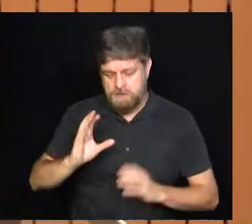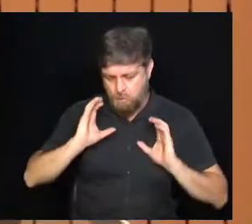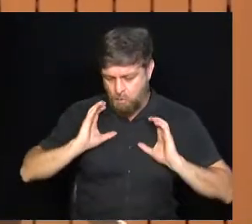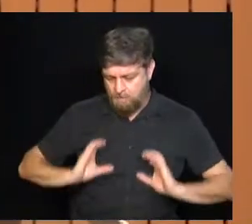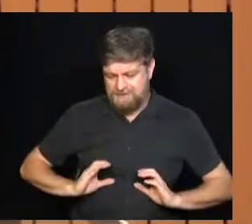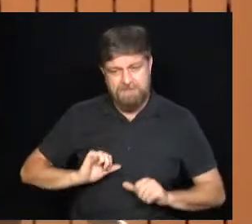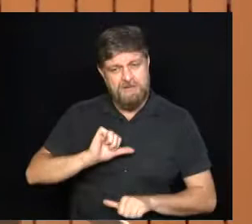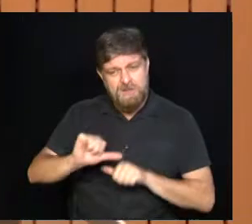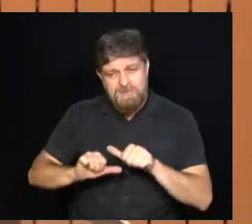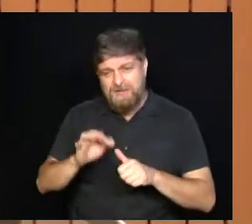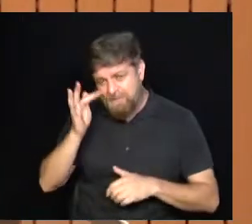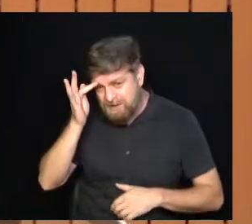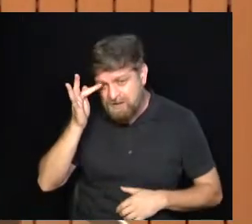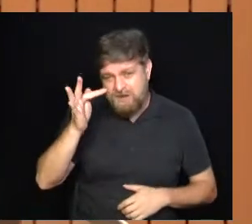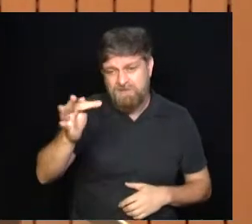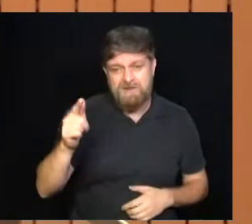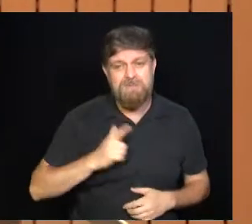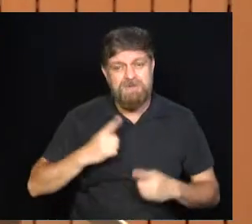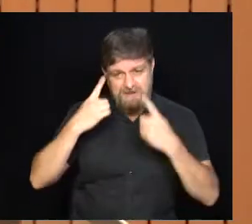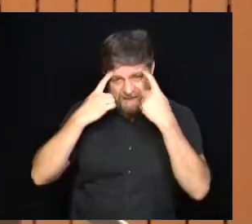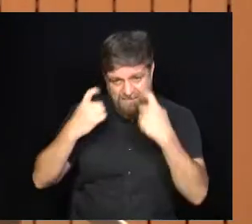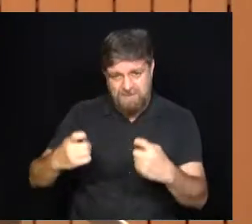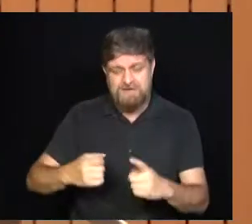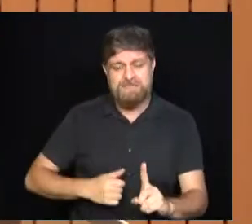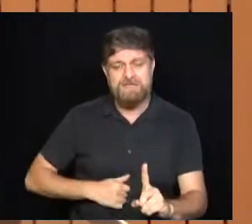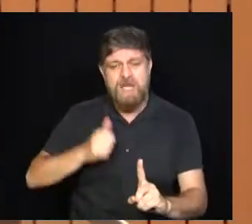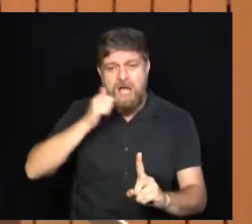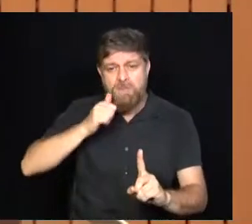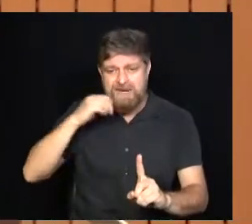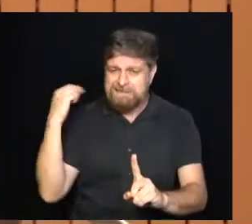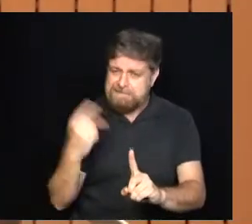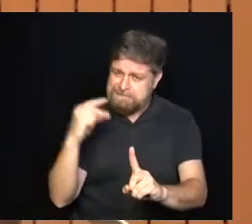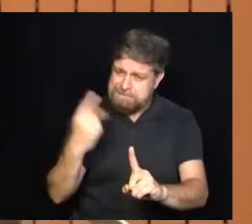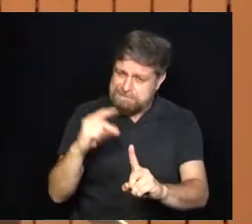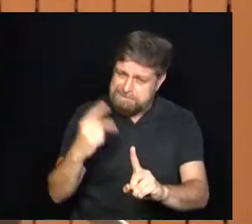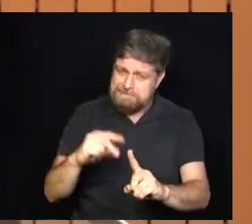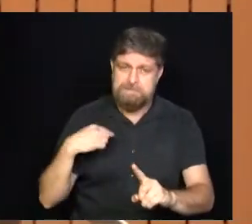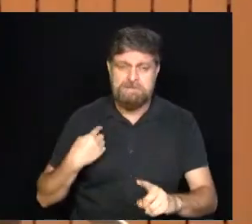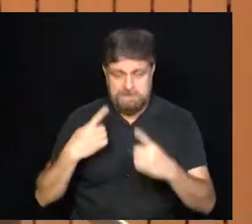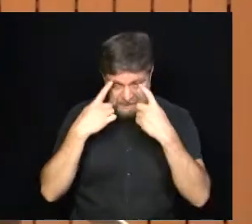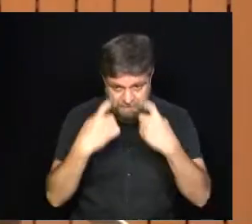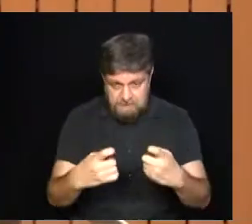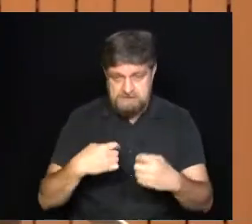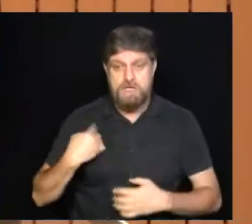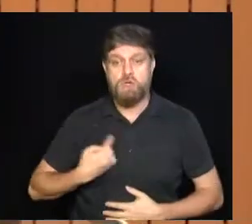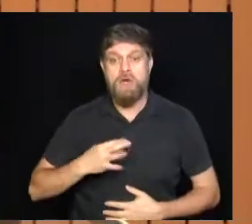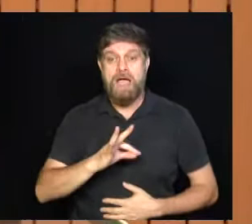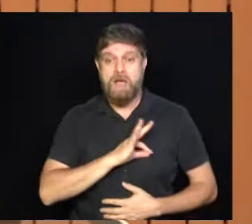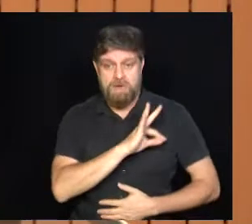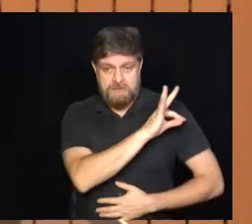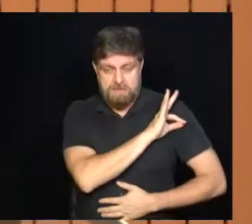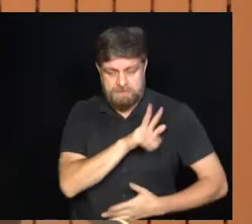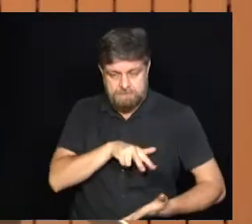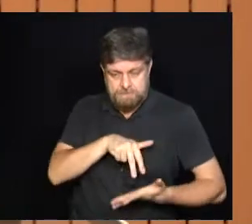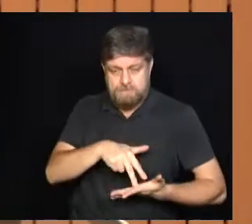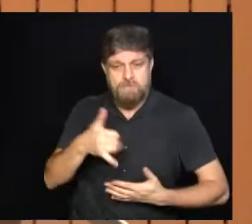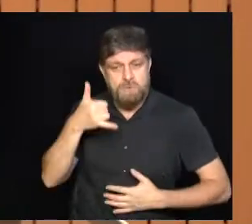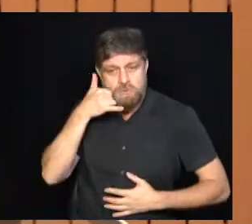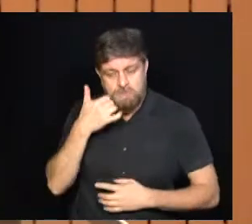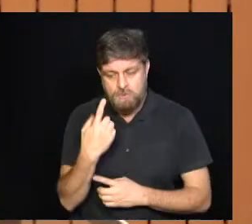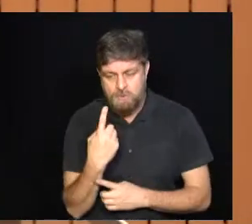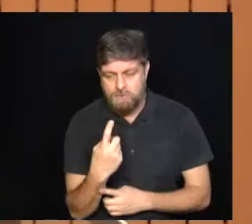frente pode desaguar numa violência contra a mulher. E precisando, contem com a Guarda Municipal no número